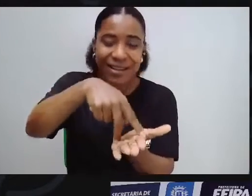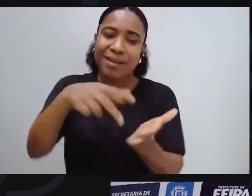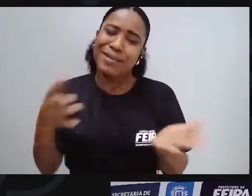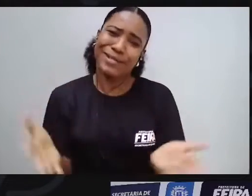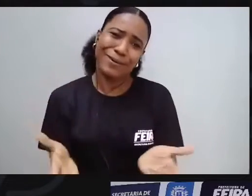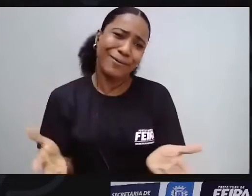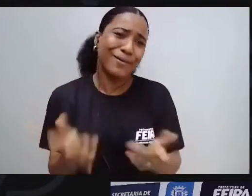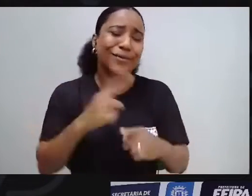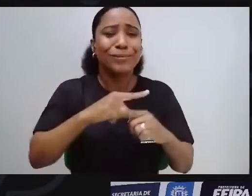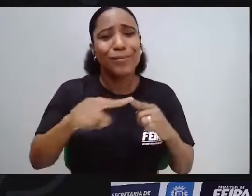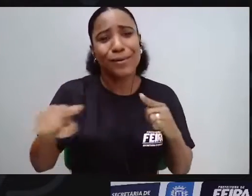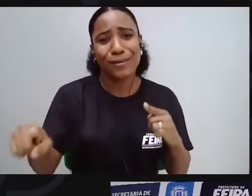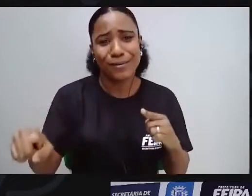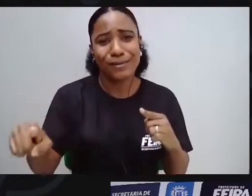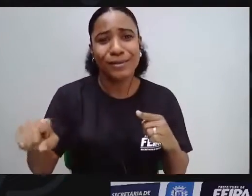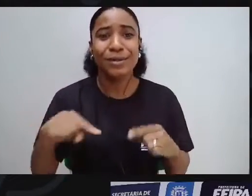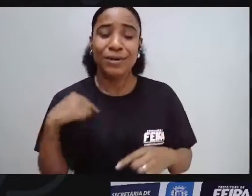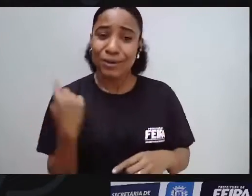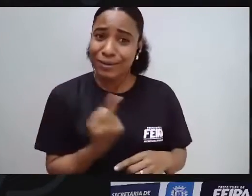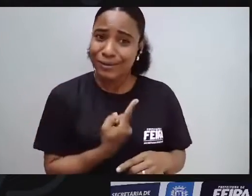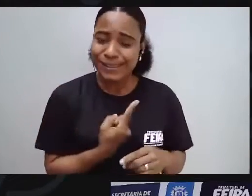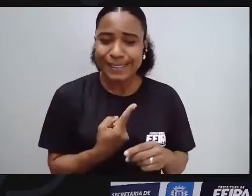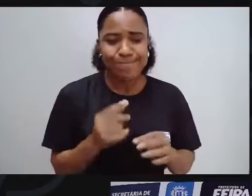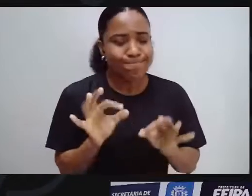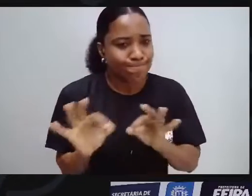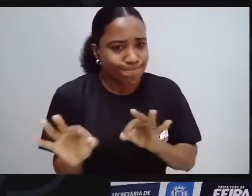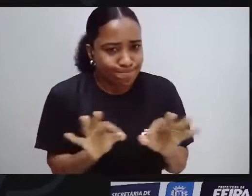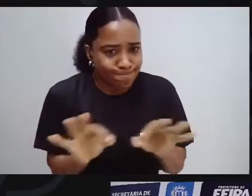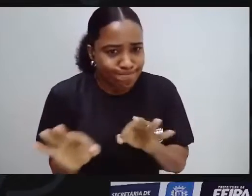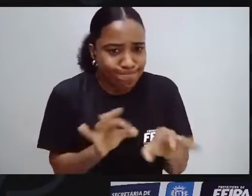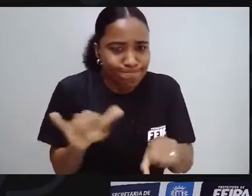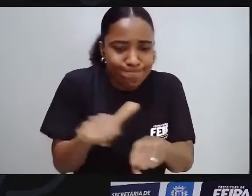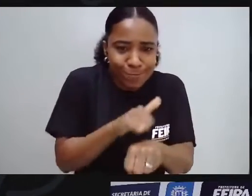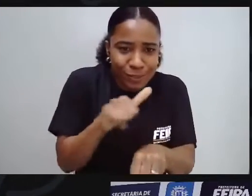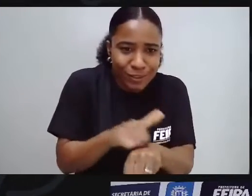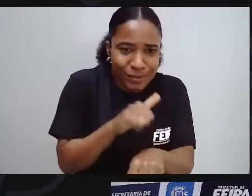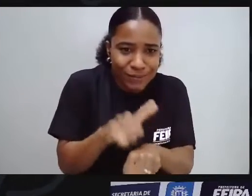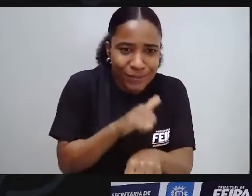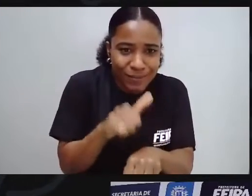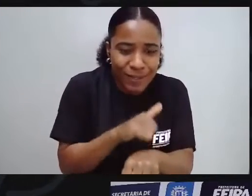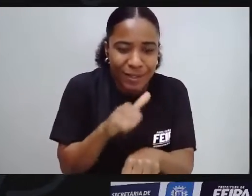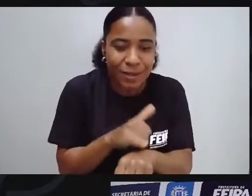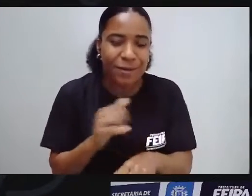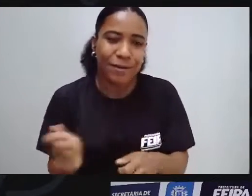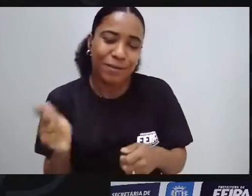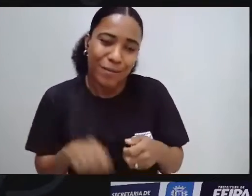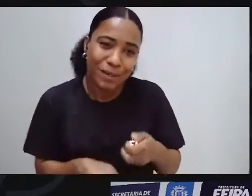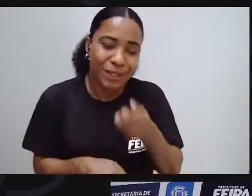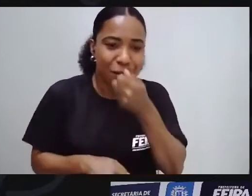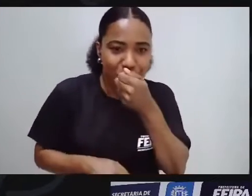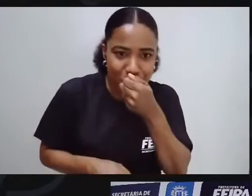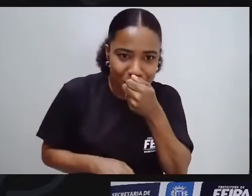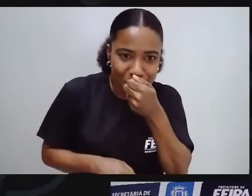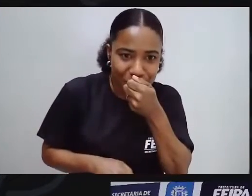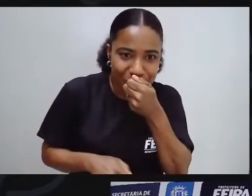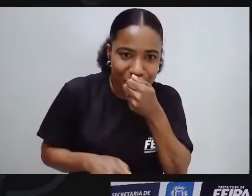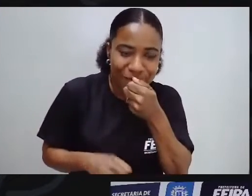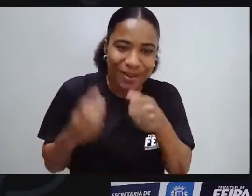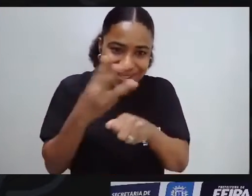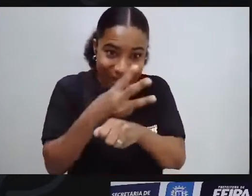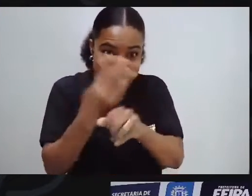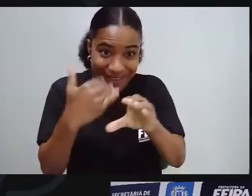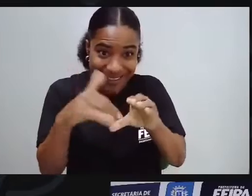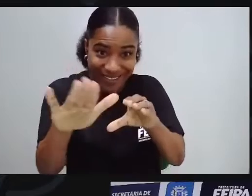permitido vamos dando nosso jeitinho é um áudio no Zap uma foto no Insta